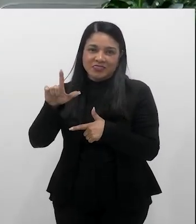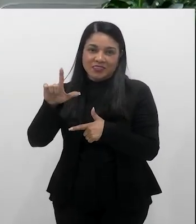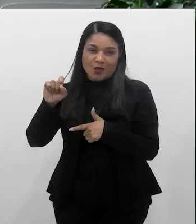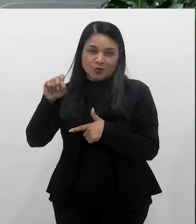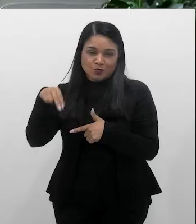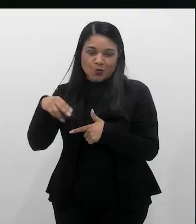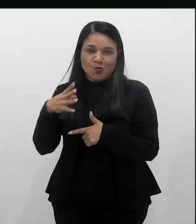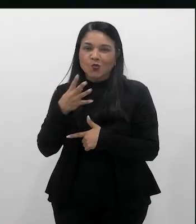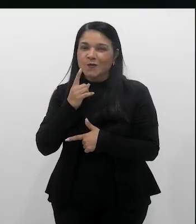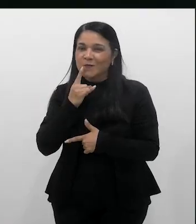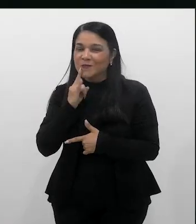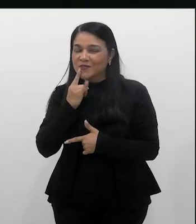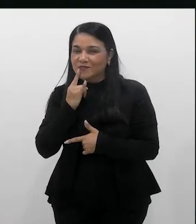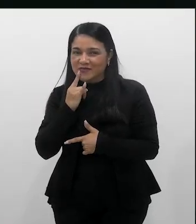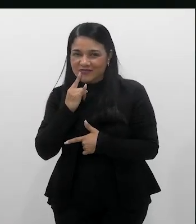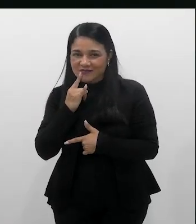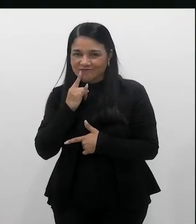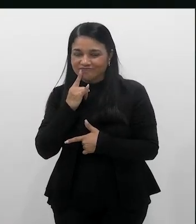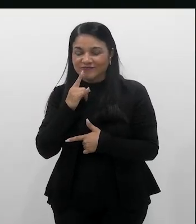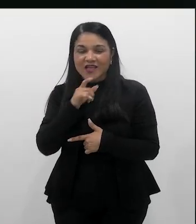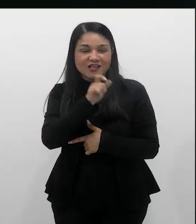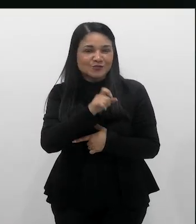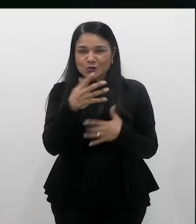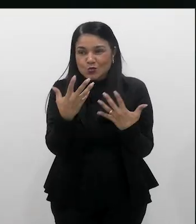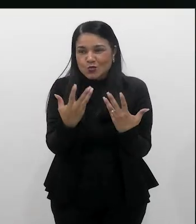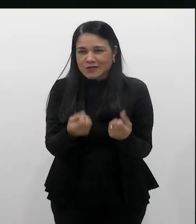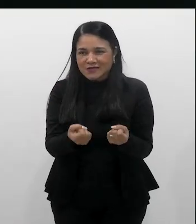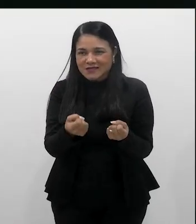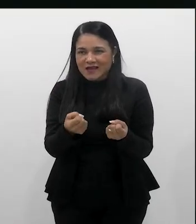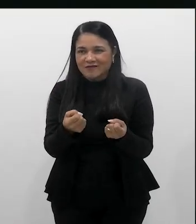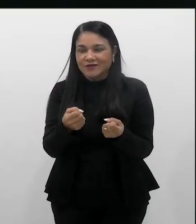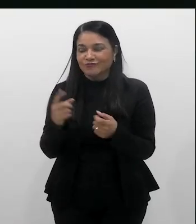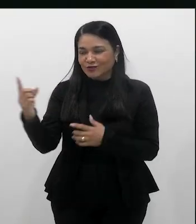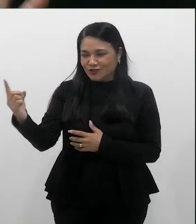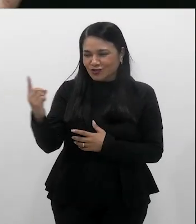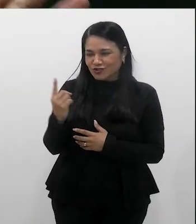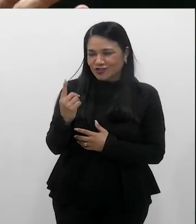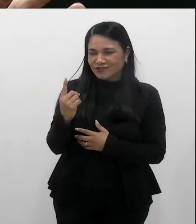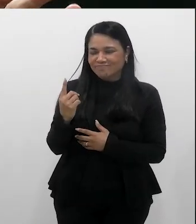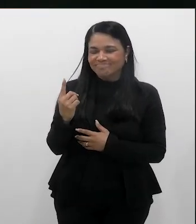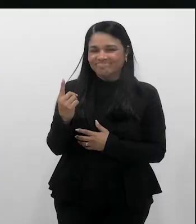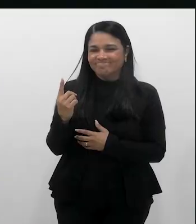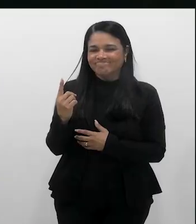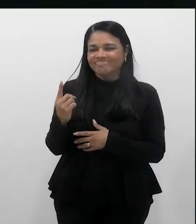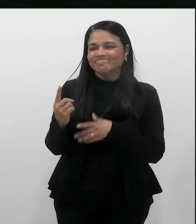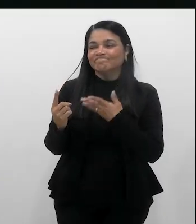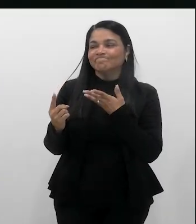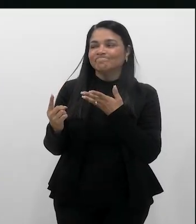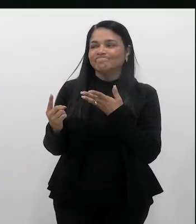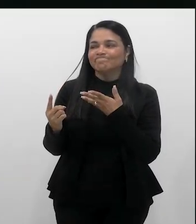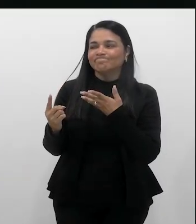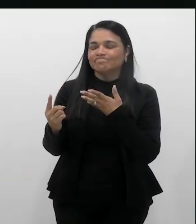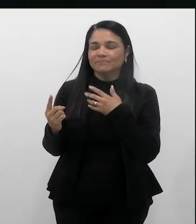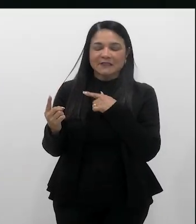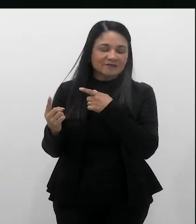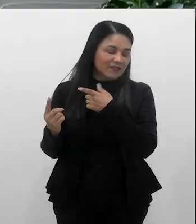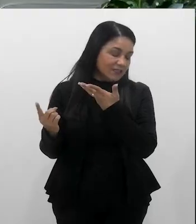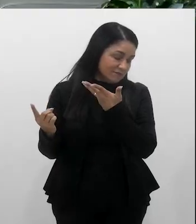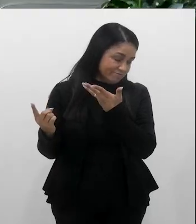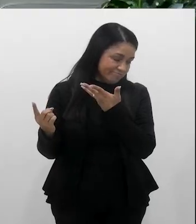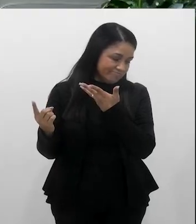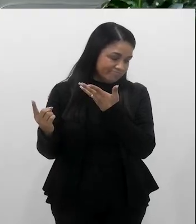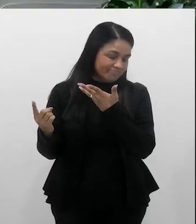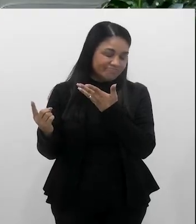tinha um problema com álcool, as pessoas às vezes não aceitavam muito. O Rubem Confetti falava, quando o Delcio chegava, lá vem o... Aí